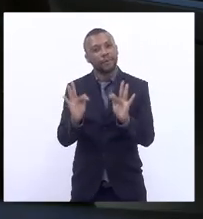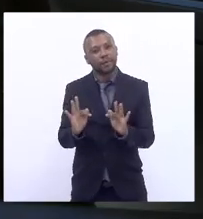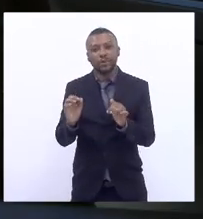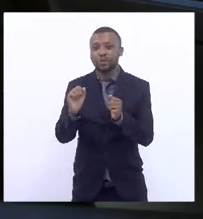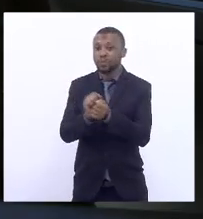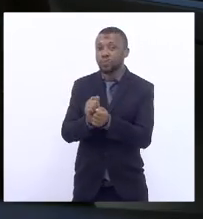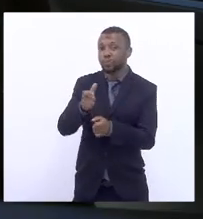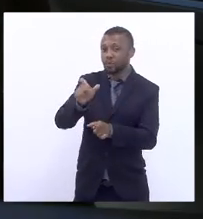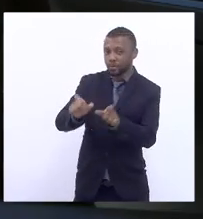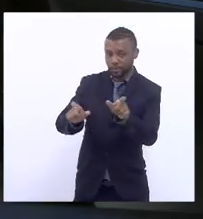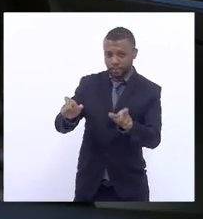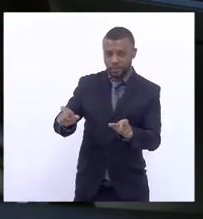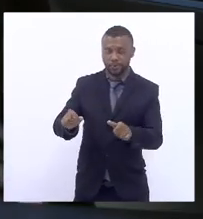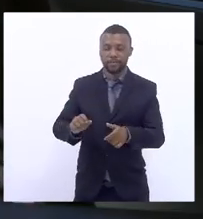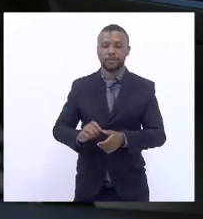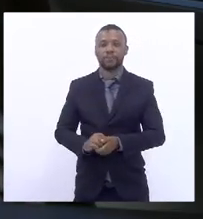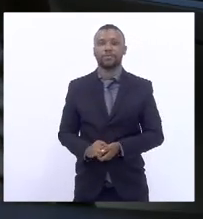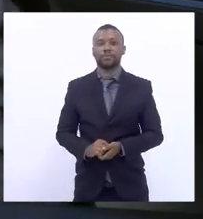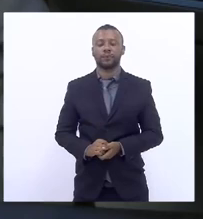pessoa.